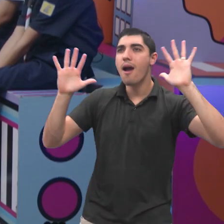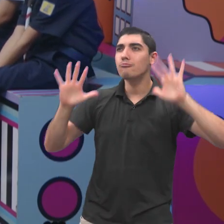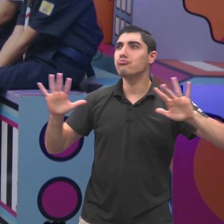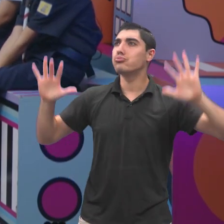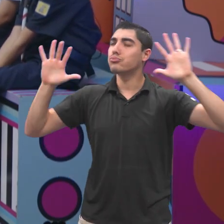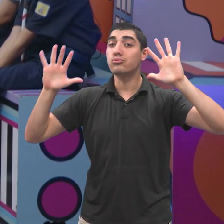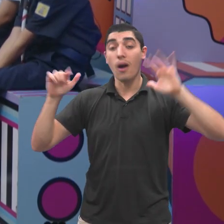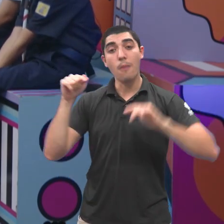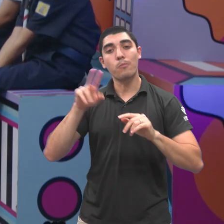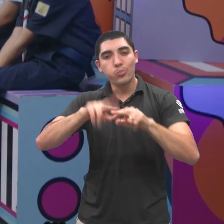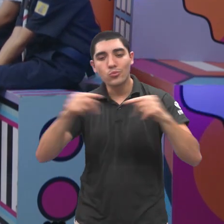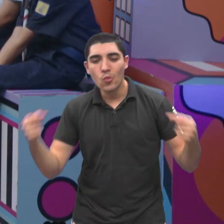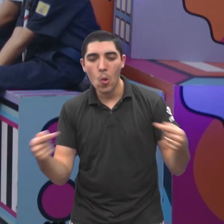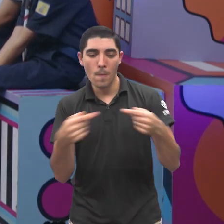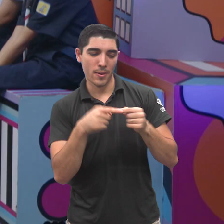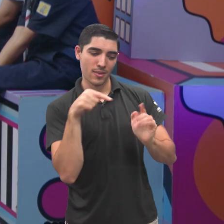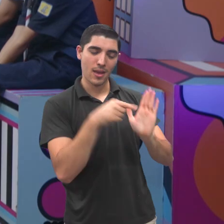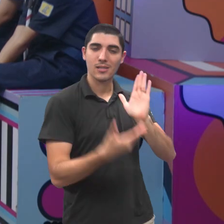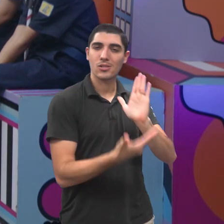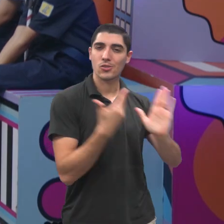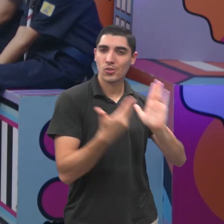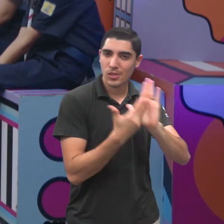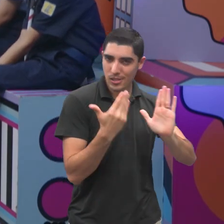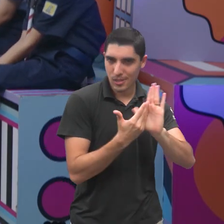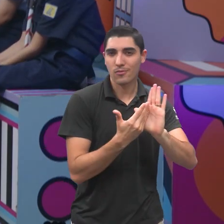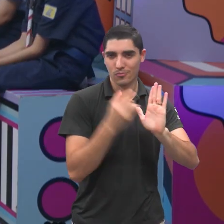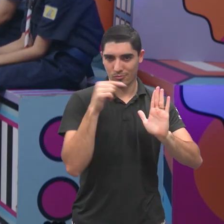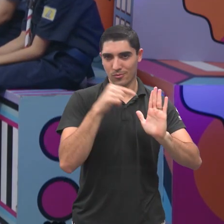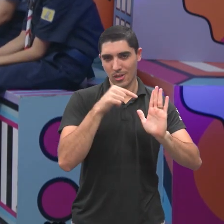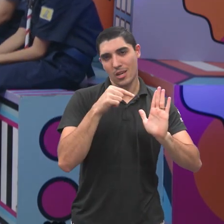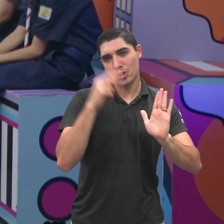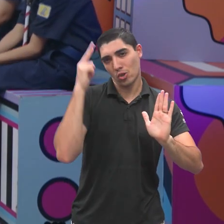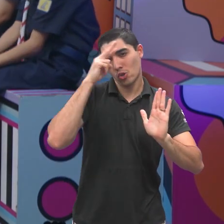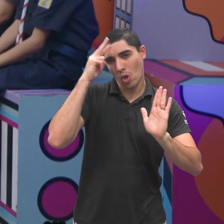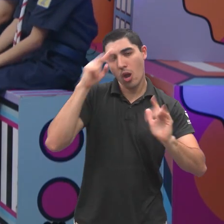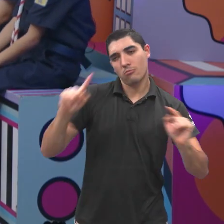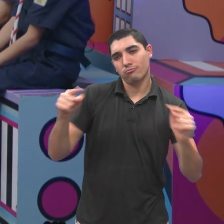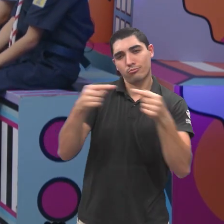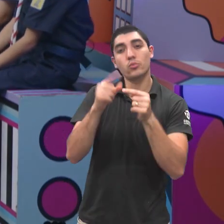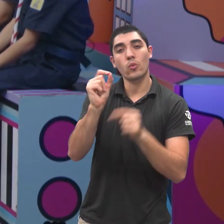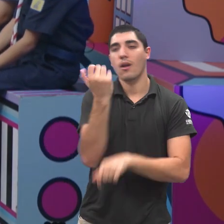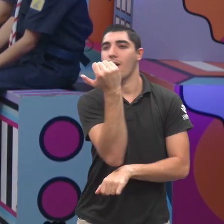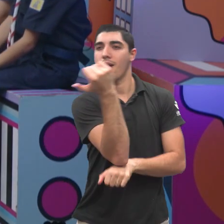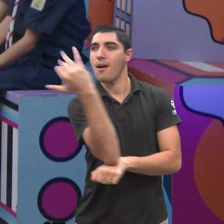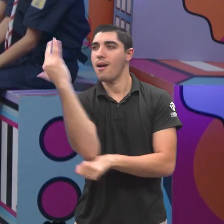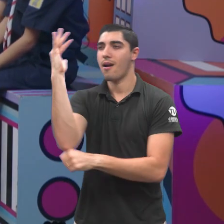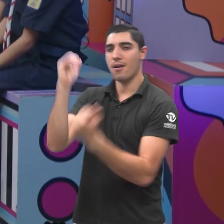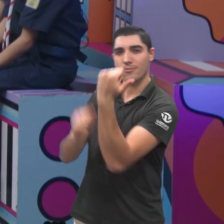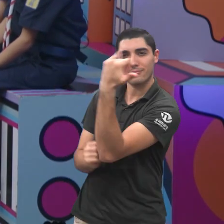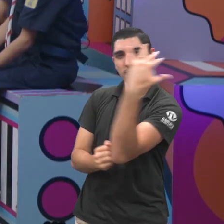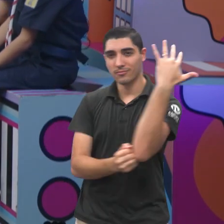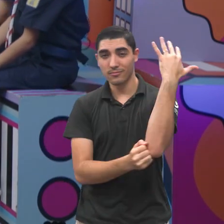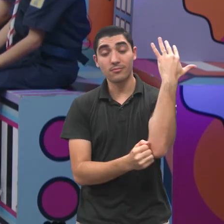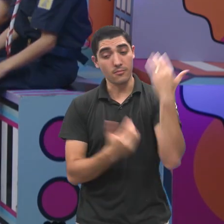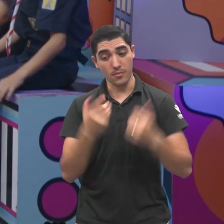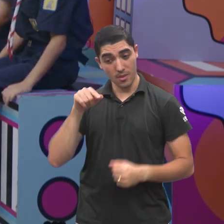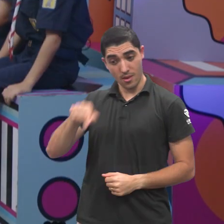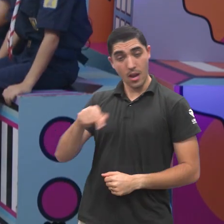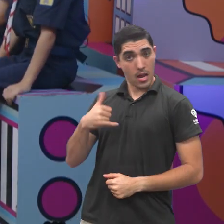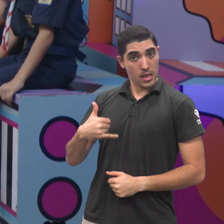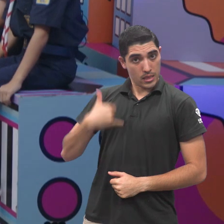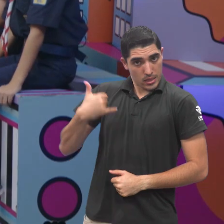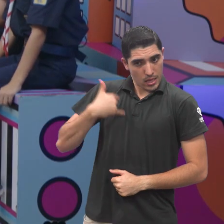são baseadas nessa história do menino lobo, né, dentro da selva. Então toda a pedagogia dessa faixa